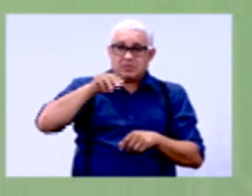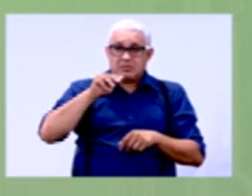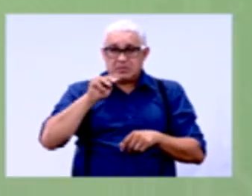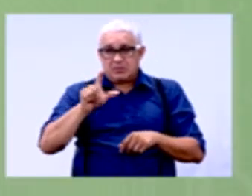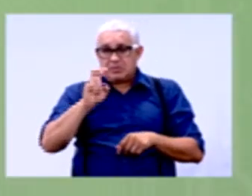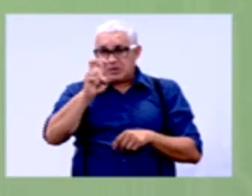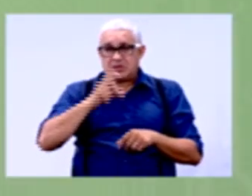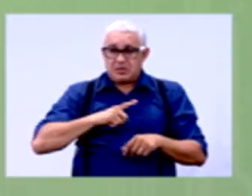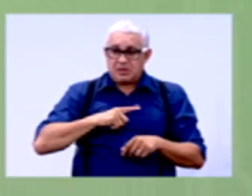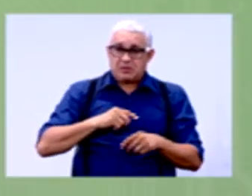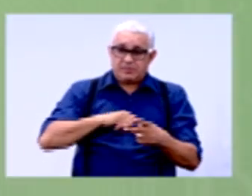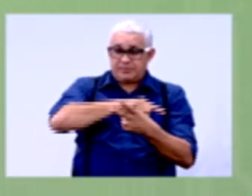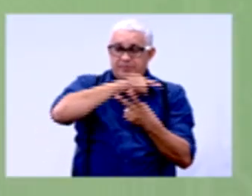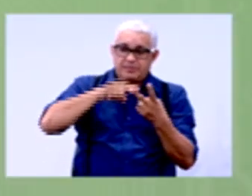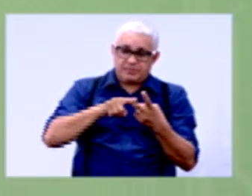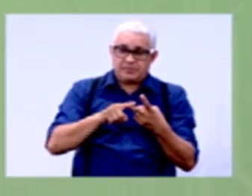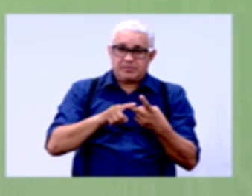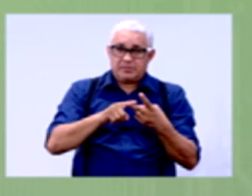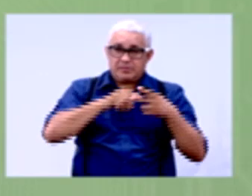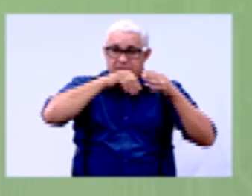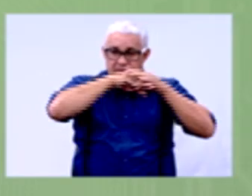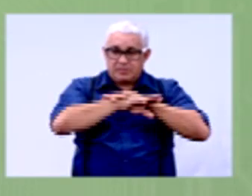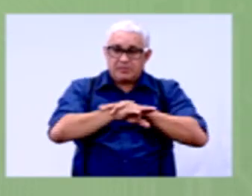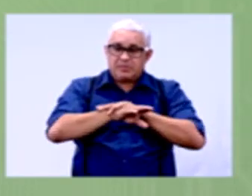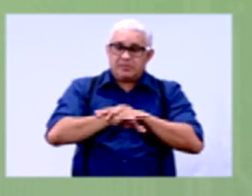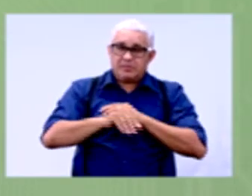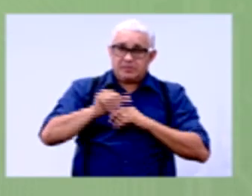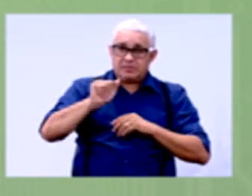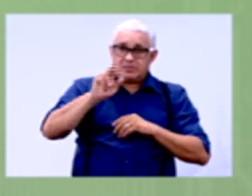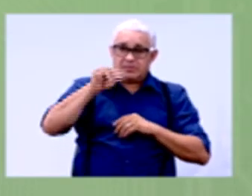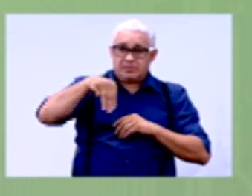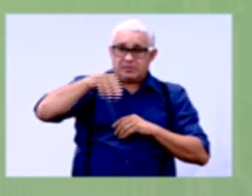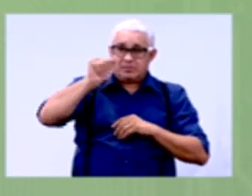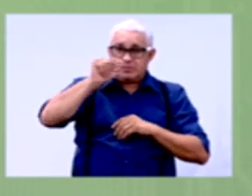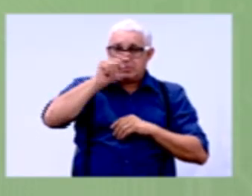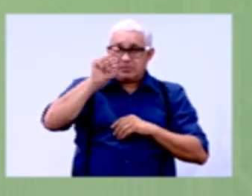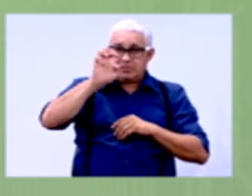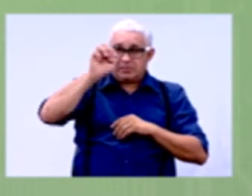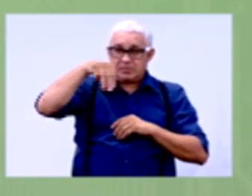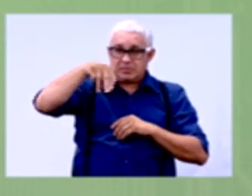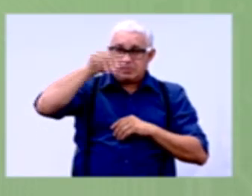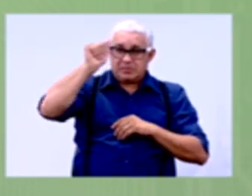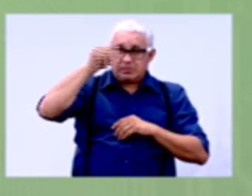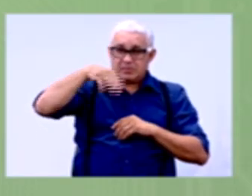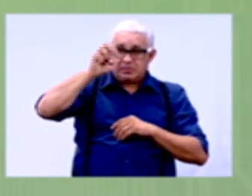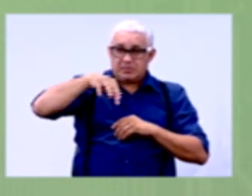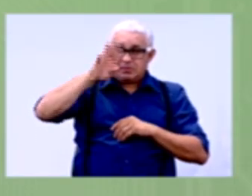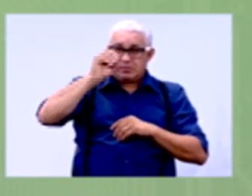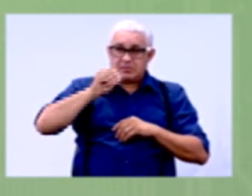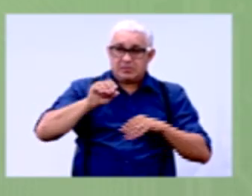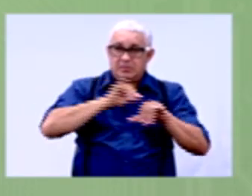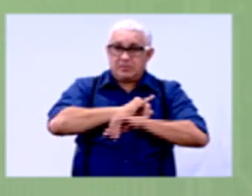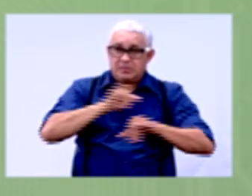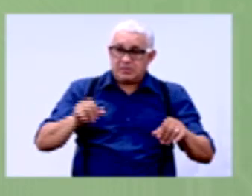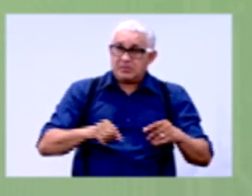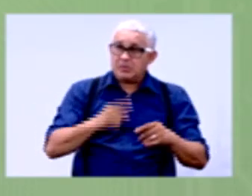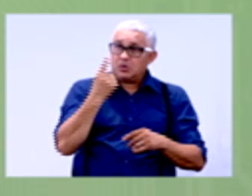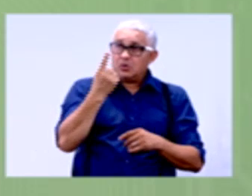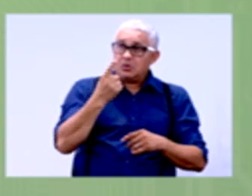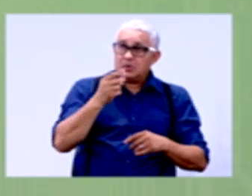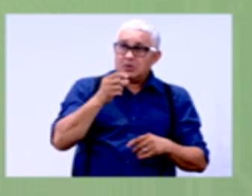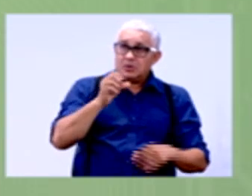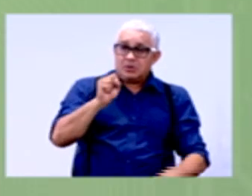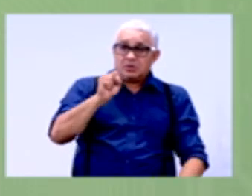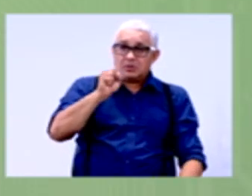meios eficazes de fazer armazenamento de informações, né? Um deles é o Session Storage, certo?